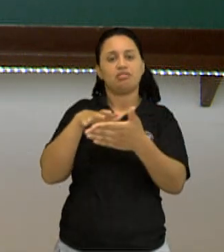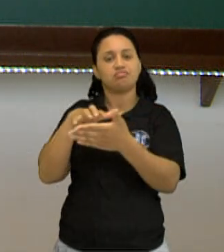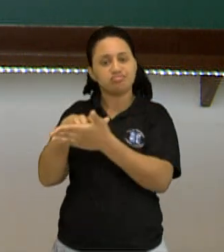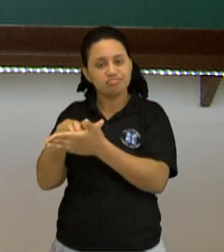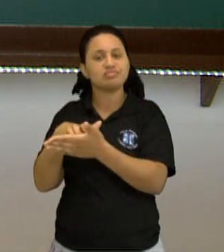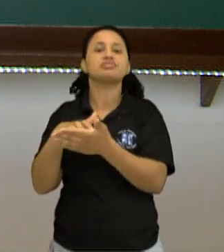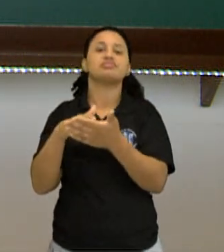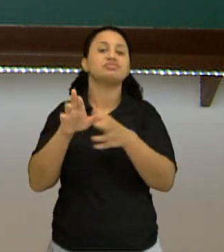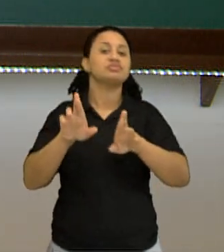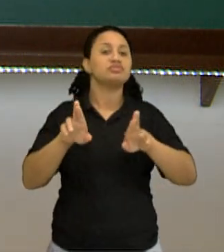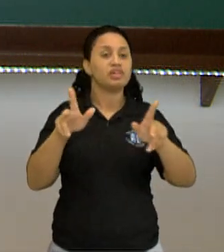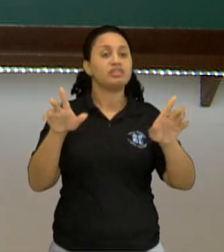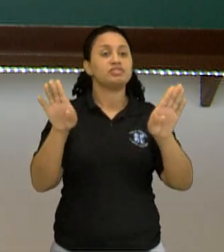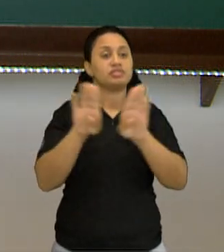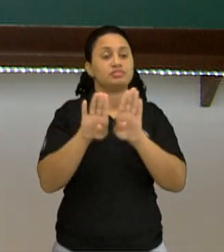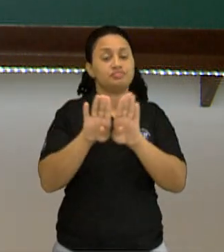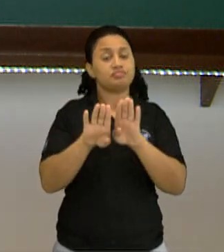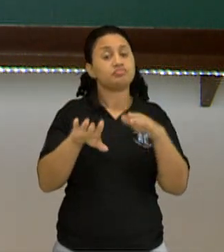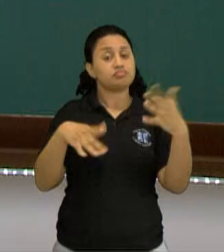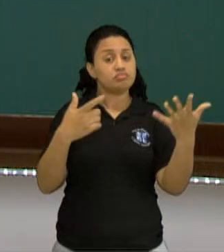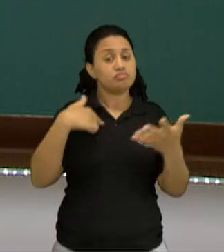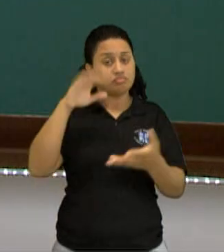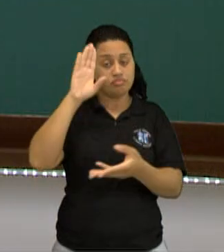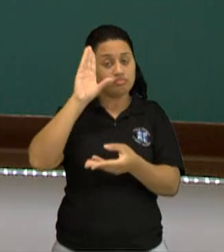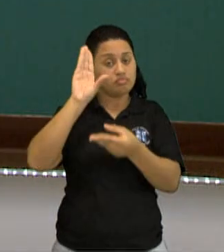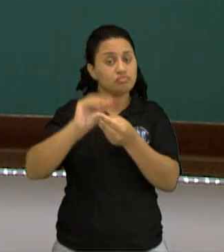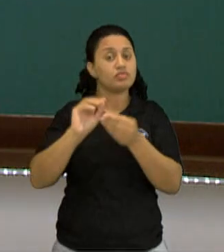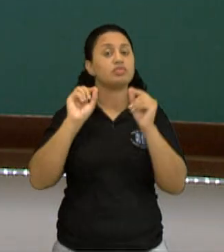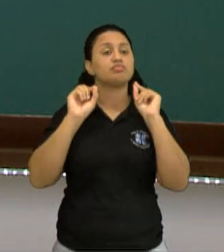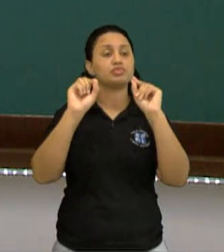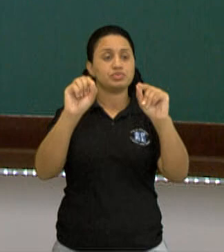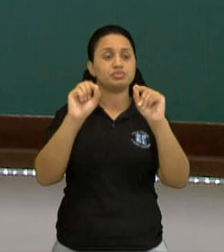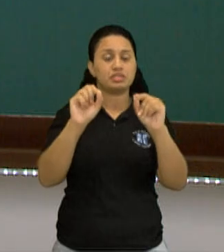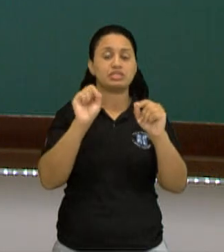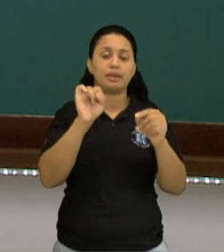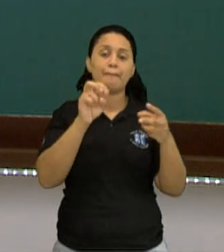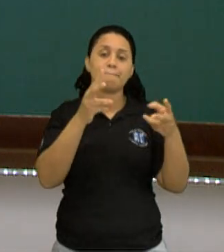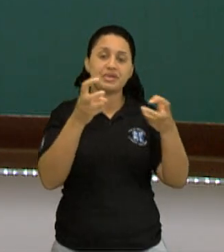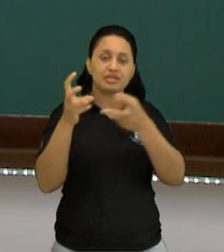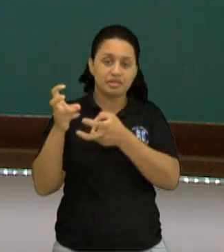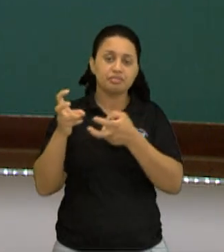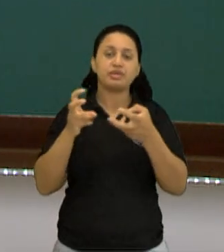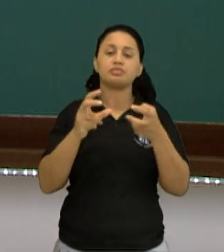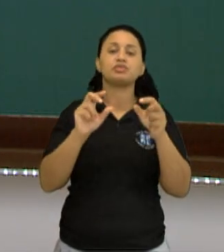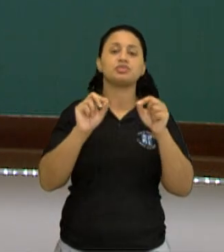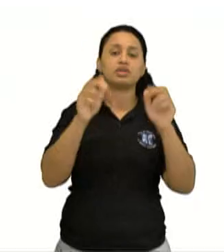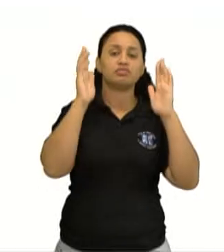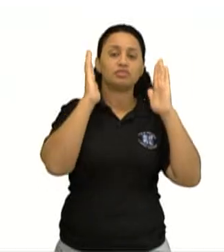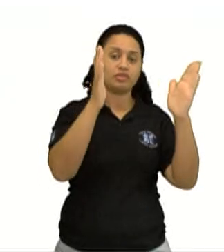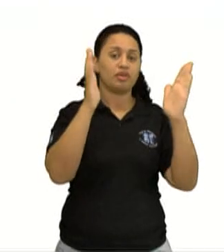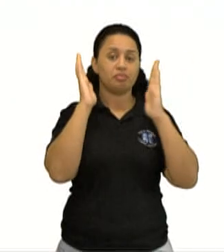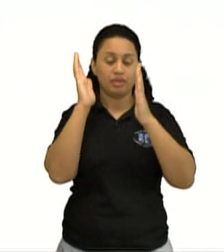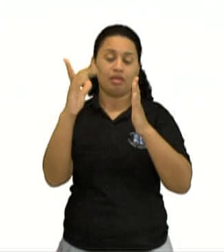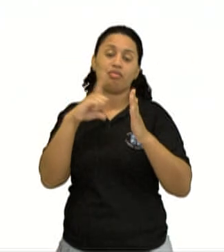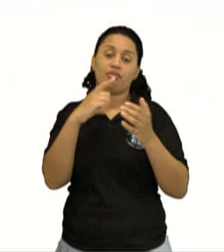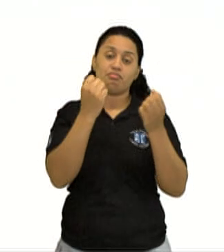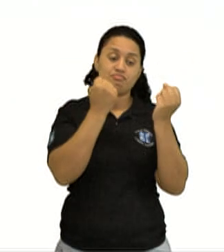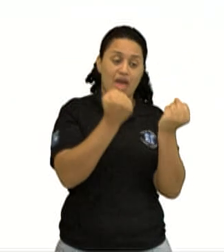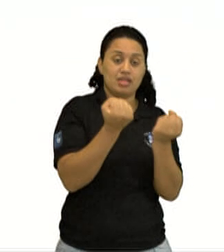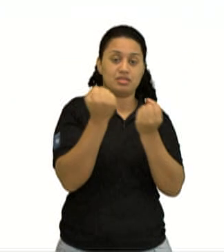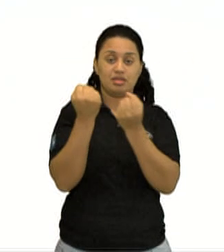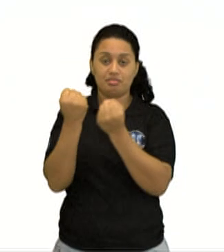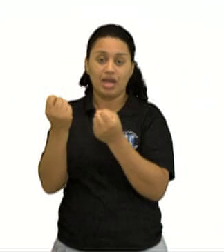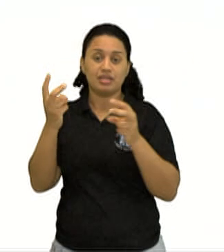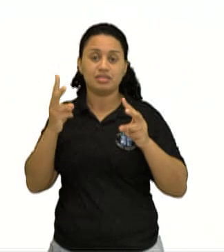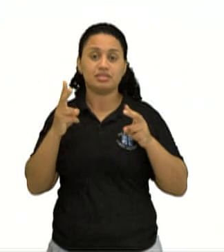um do outro. Então, o que a gente pode concluir em cima disso? Observando as situações dos veículos, têm a mesma massa,